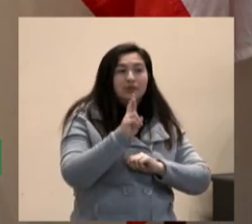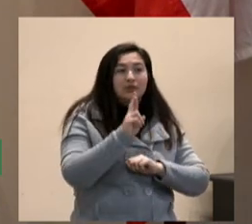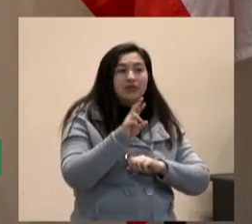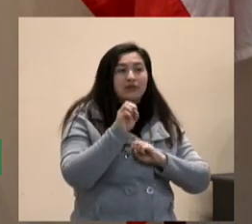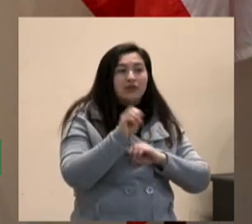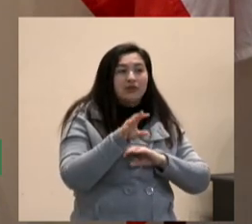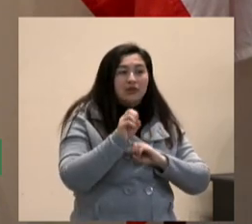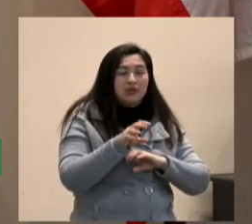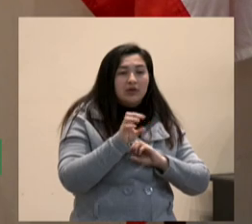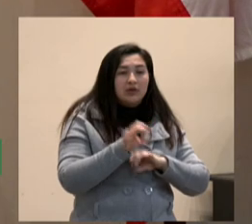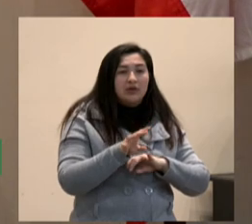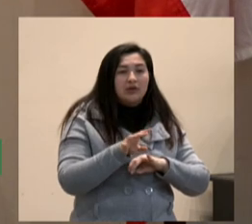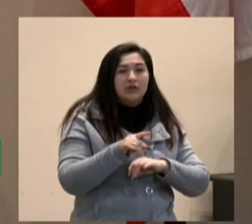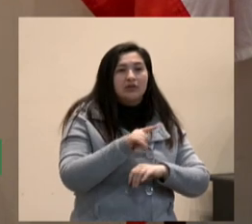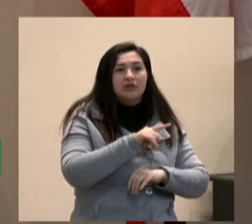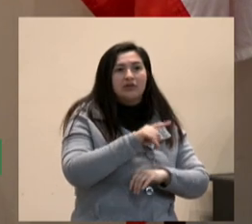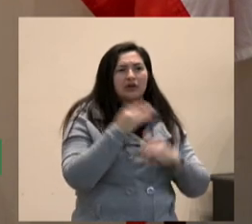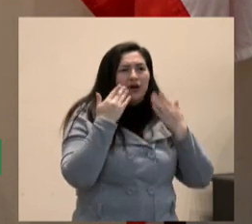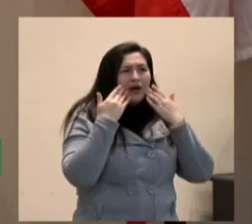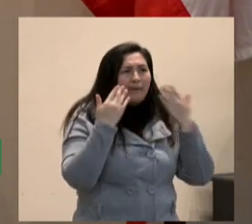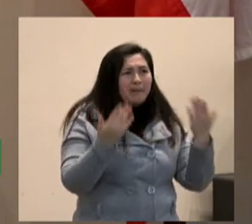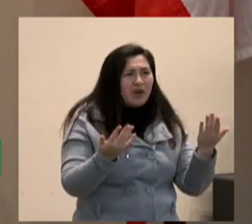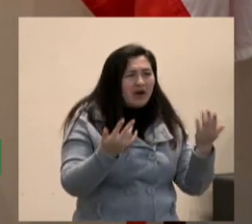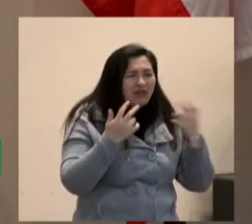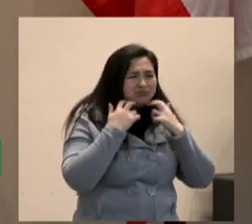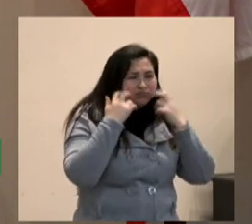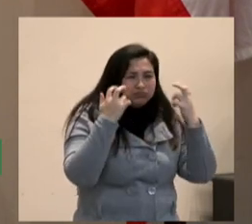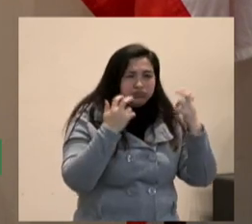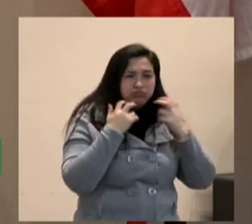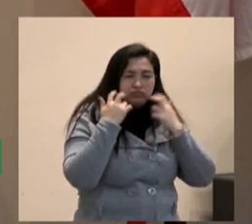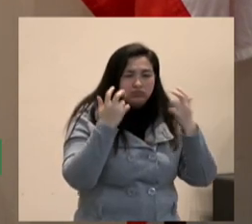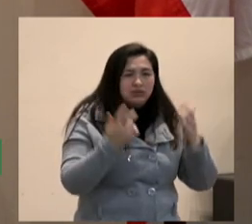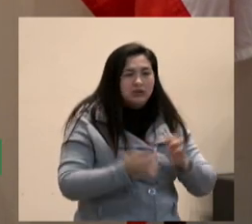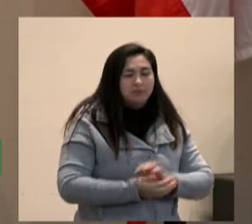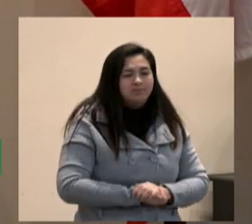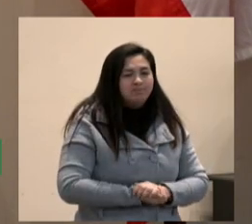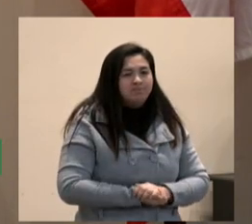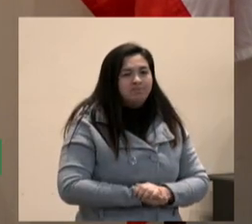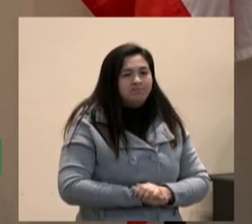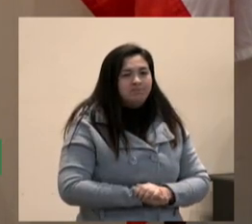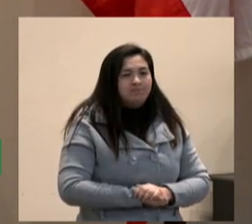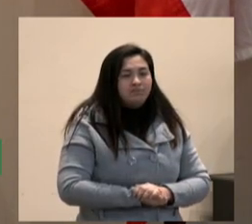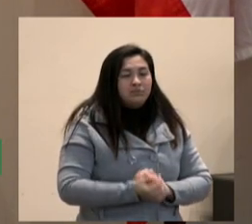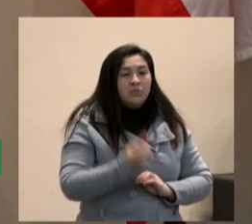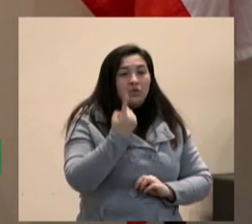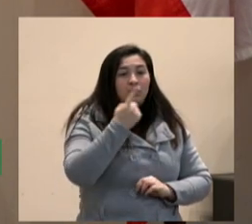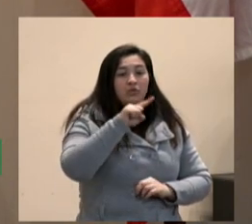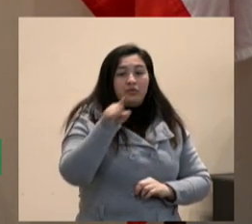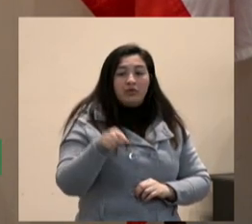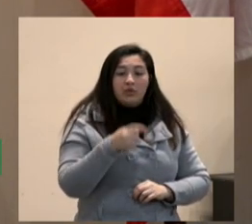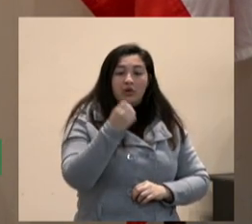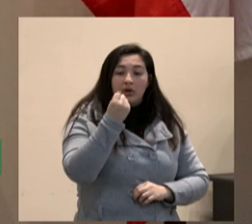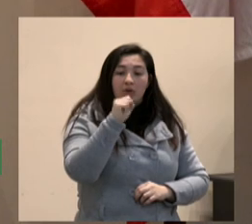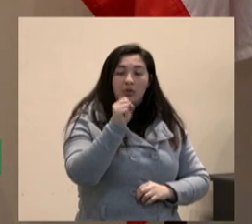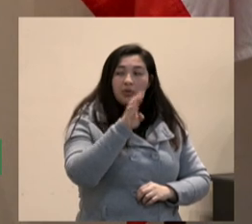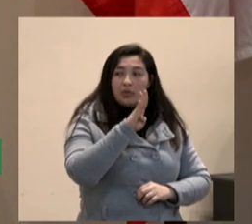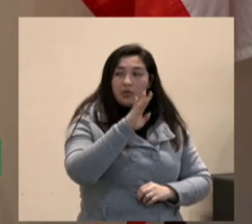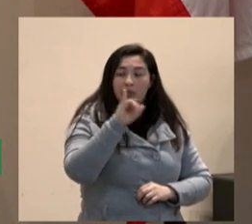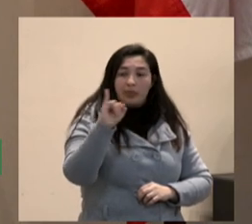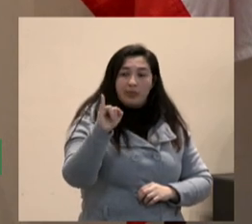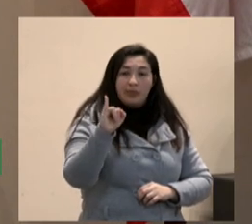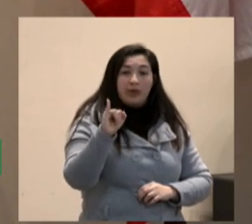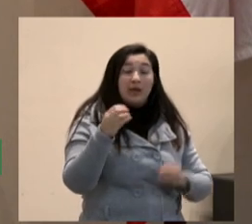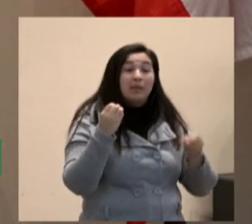a revelação desta situação vergonhosa. De 1,8 bilhões